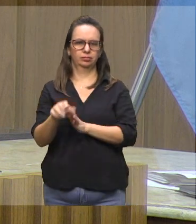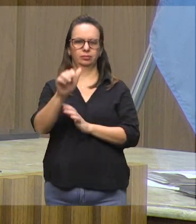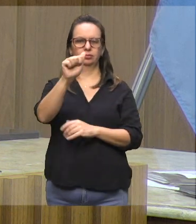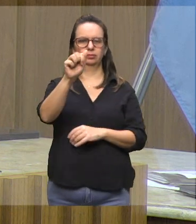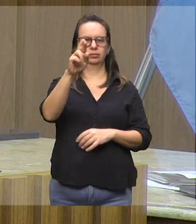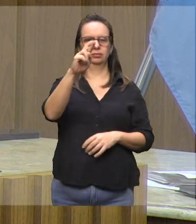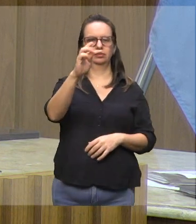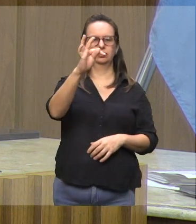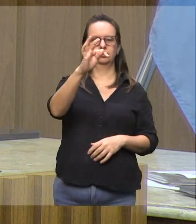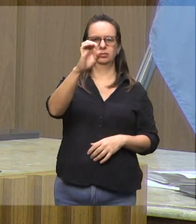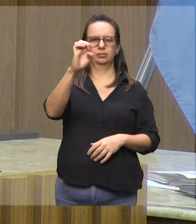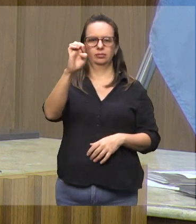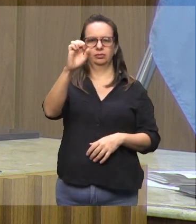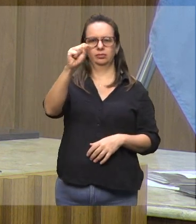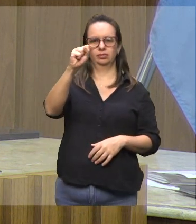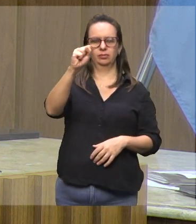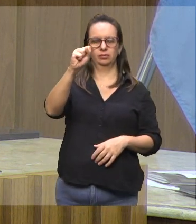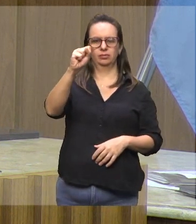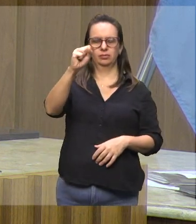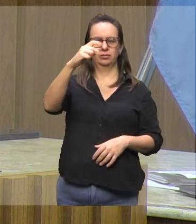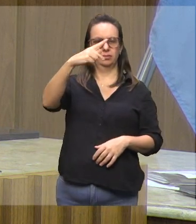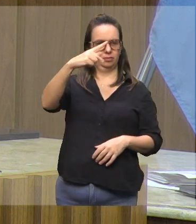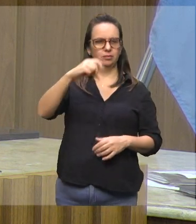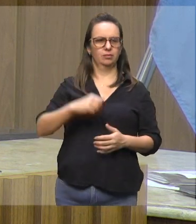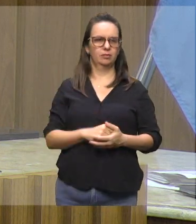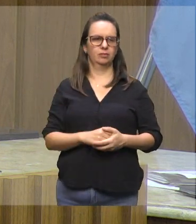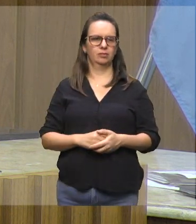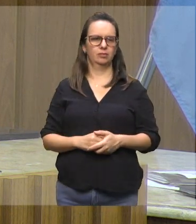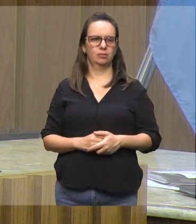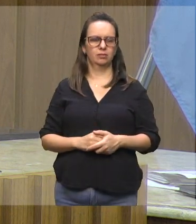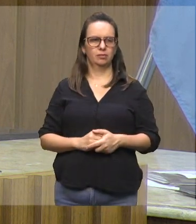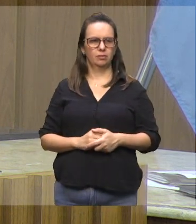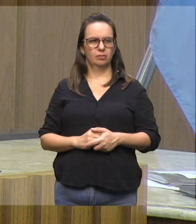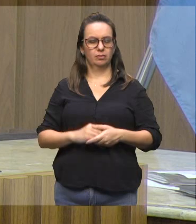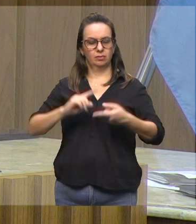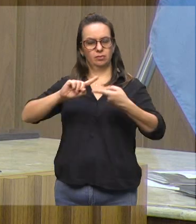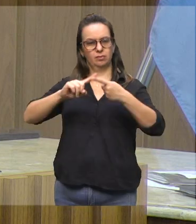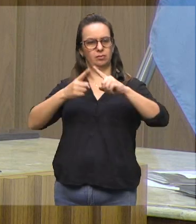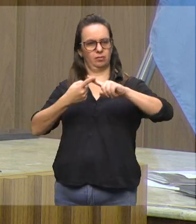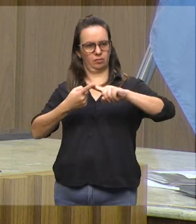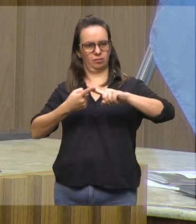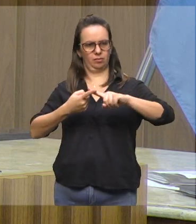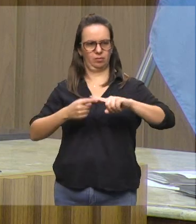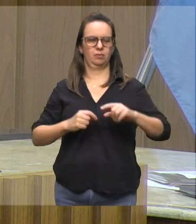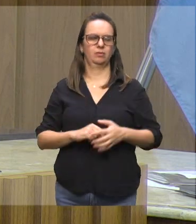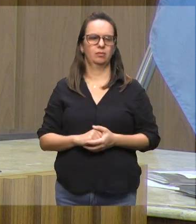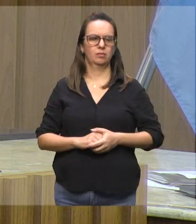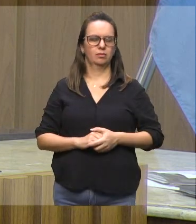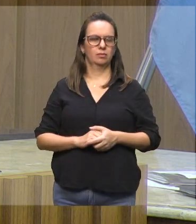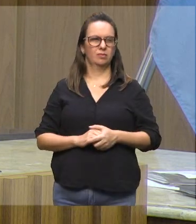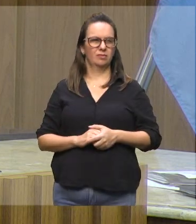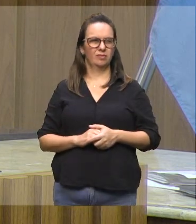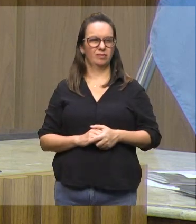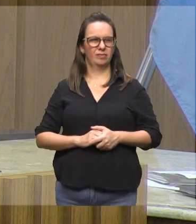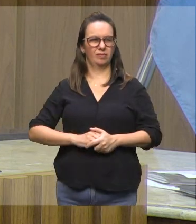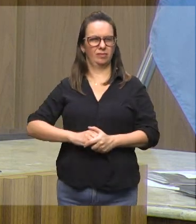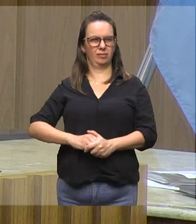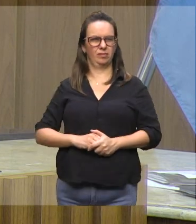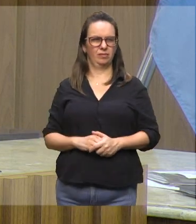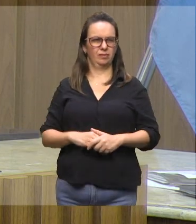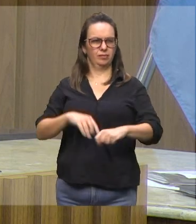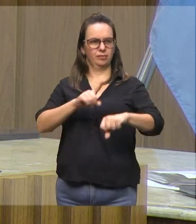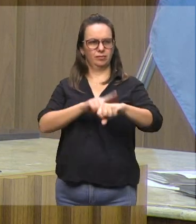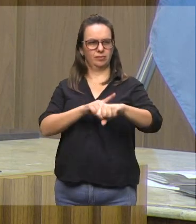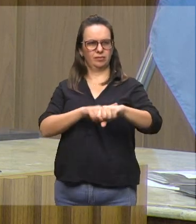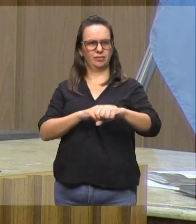intermunicipal, acredito que a Artesp possa chamar a Voa para conversar, porque eu conversei com o vereador Gerson, que é policial rodoviário, que há um limite